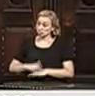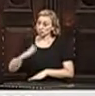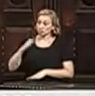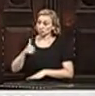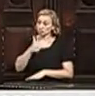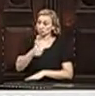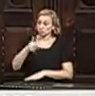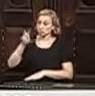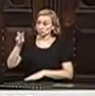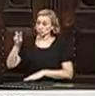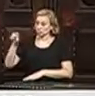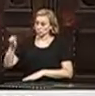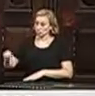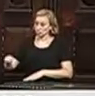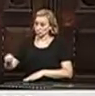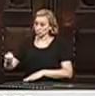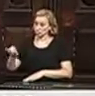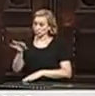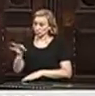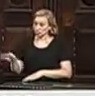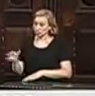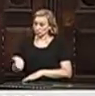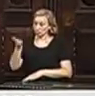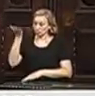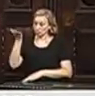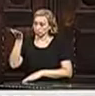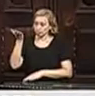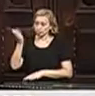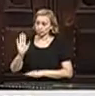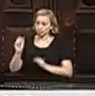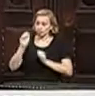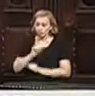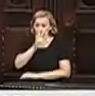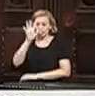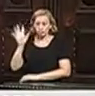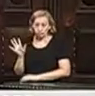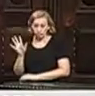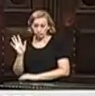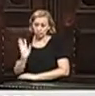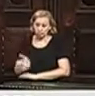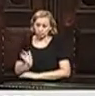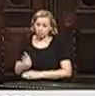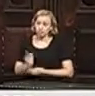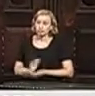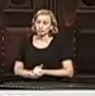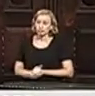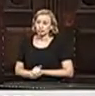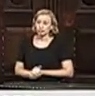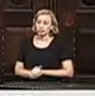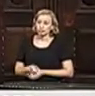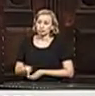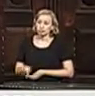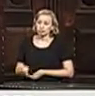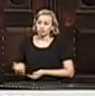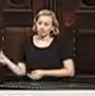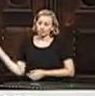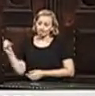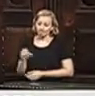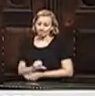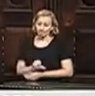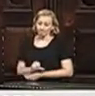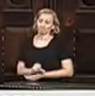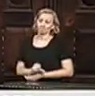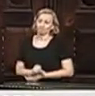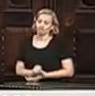159% acima da inflação. Então, está claro já na preliminar que fere o princípio